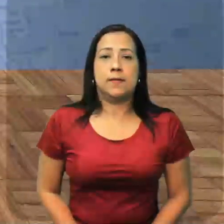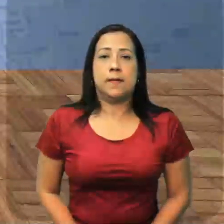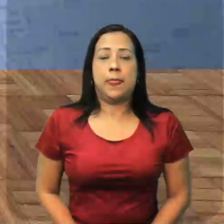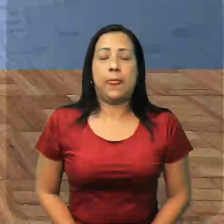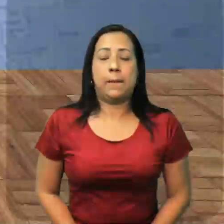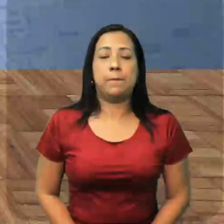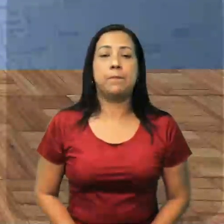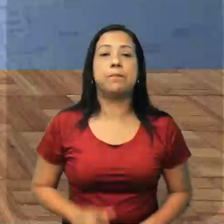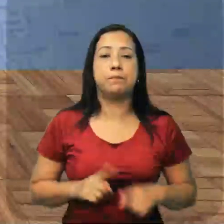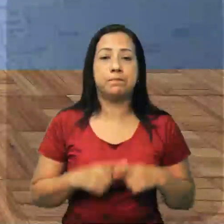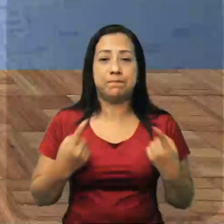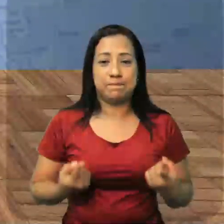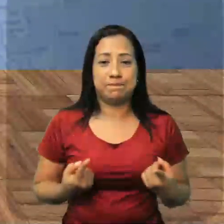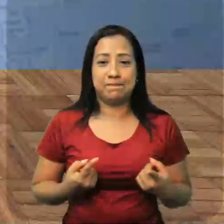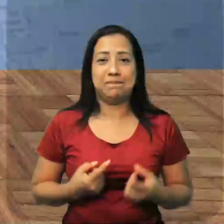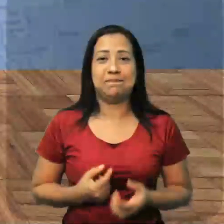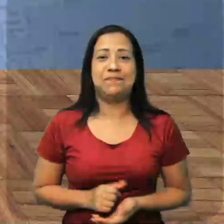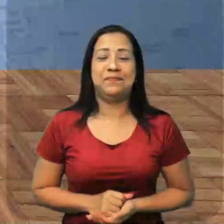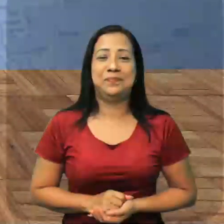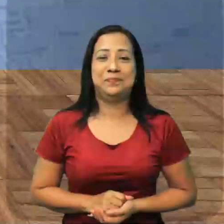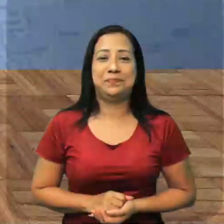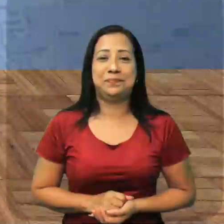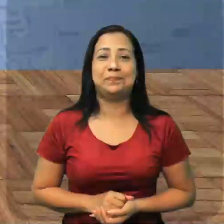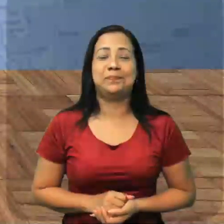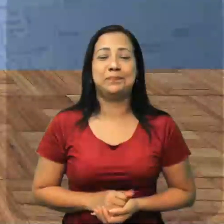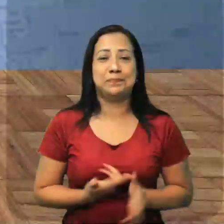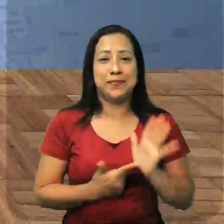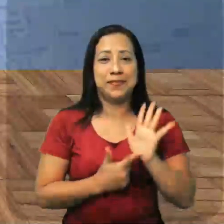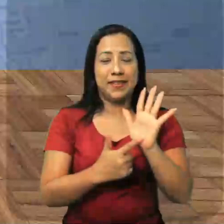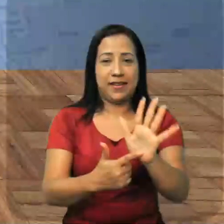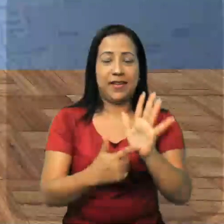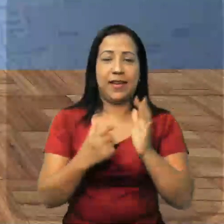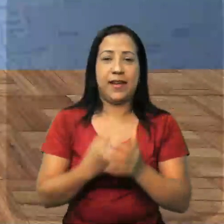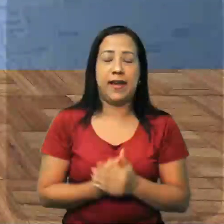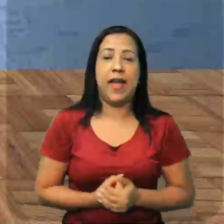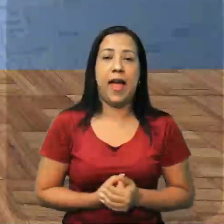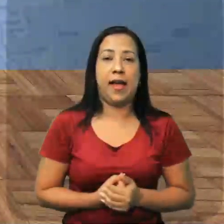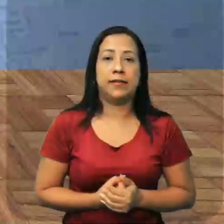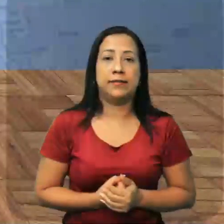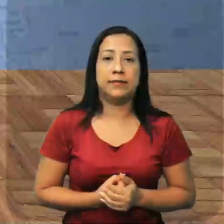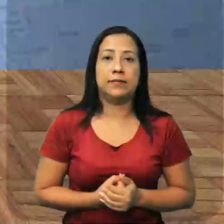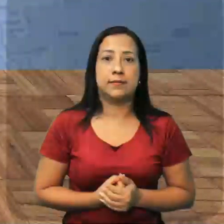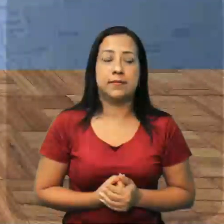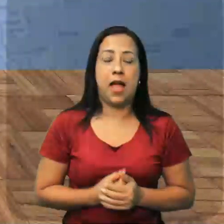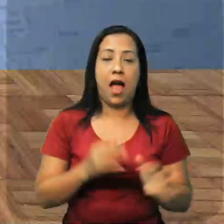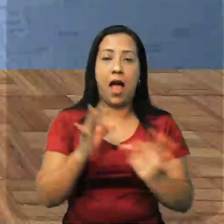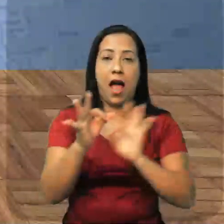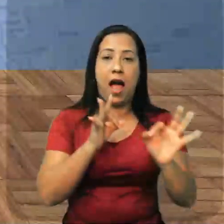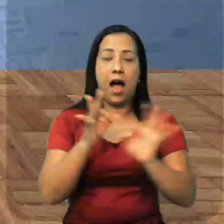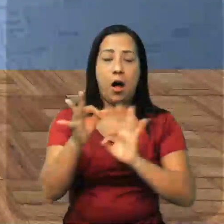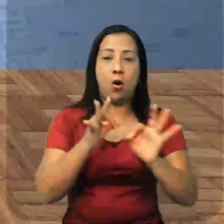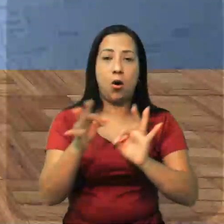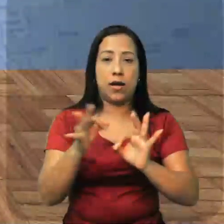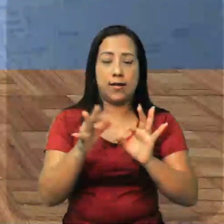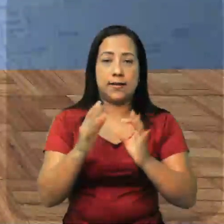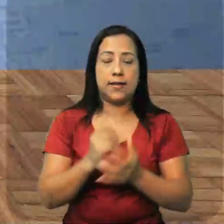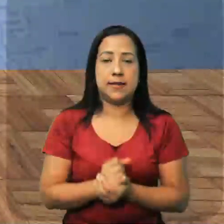Isso eu estou me referindo a quê? A pirâmide etária, que nós vamos ver nas próximas aulas, ou estrutura